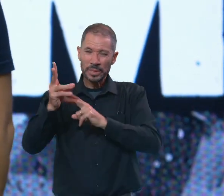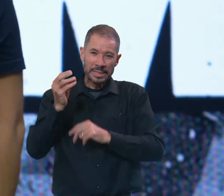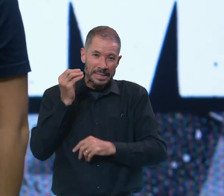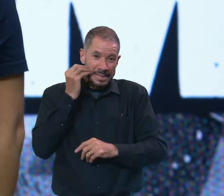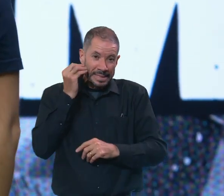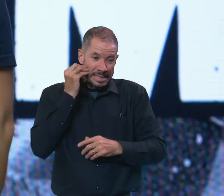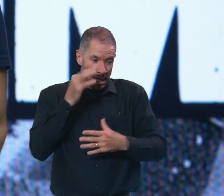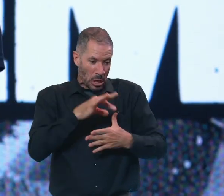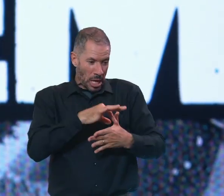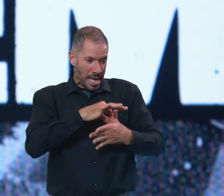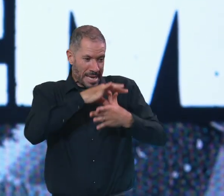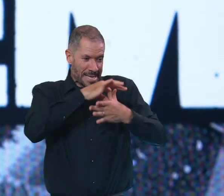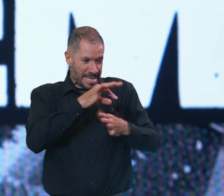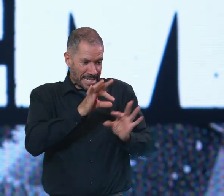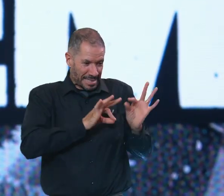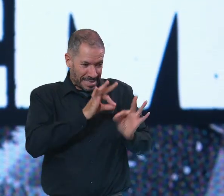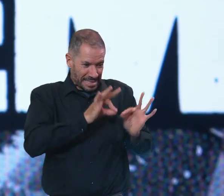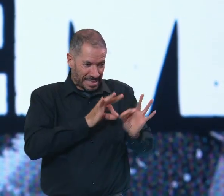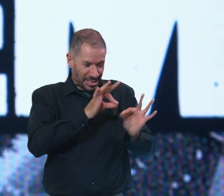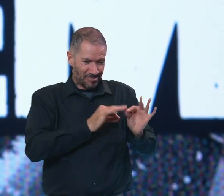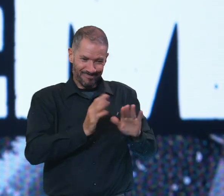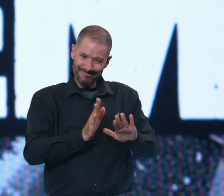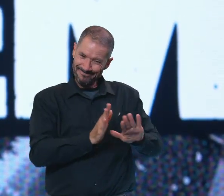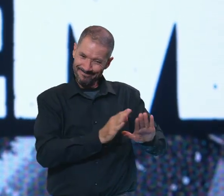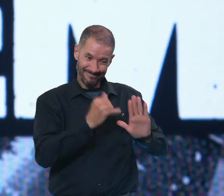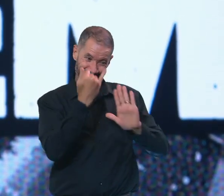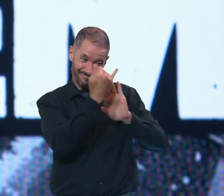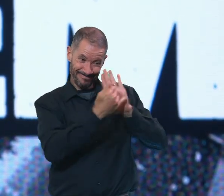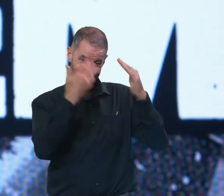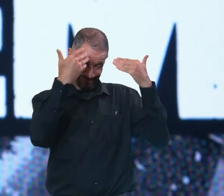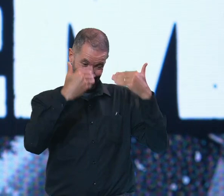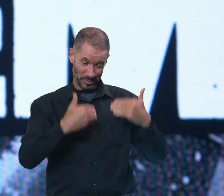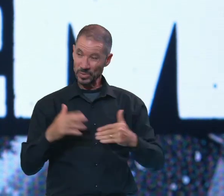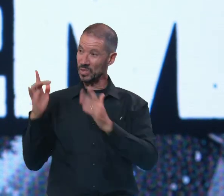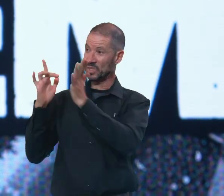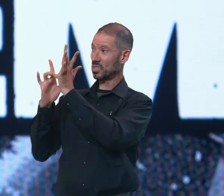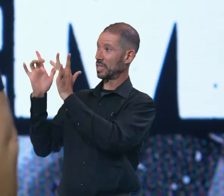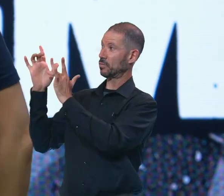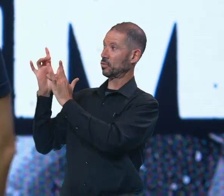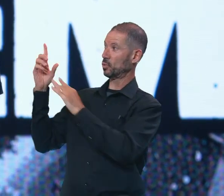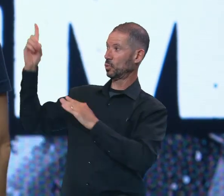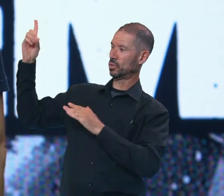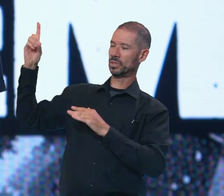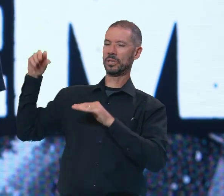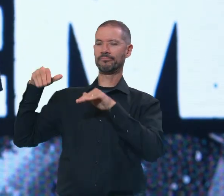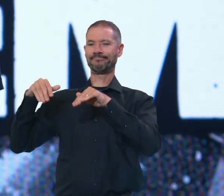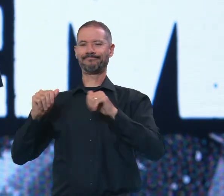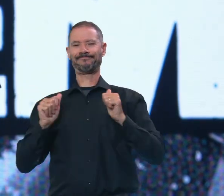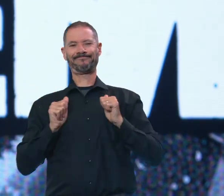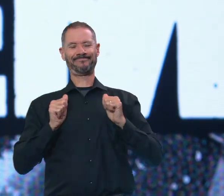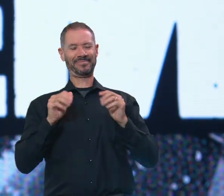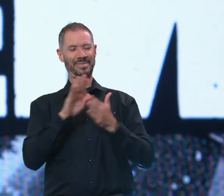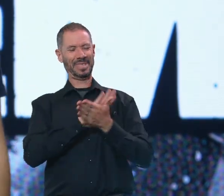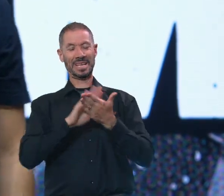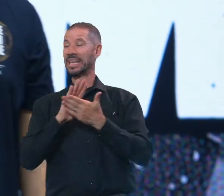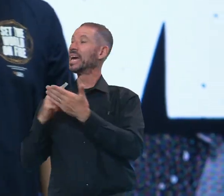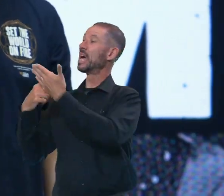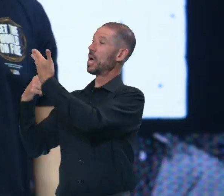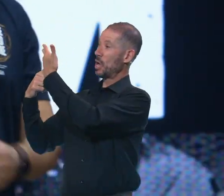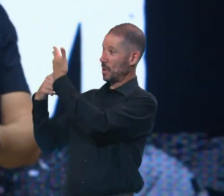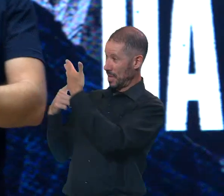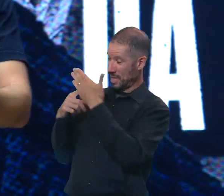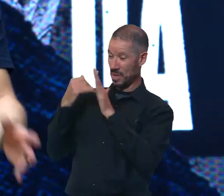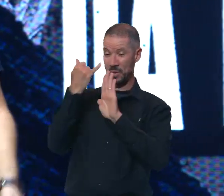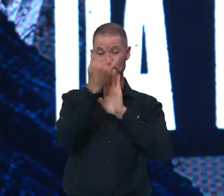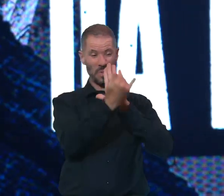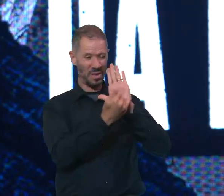seu próprio juiz e preservar a sua própria imagem, Jesus não vai se revelar através da sua vida, mas à medida que a sua própria imagem